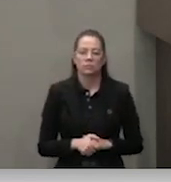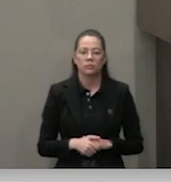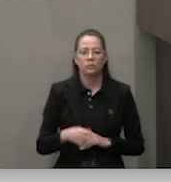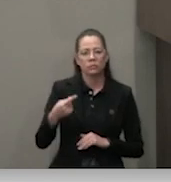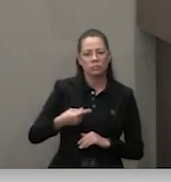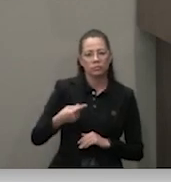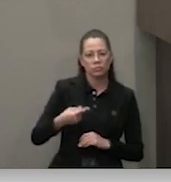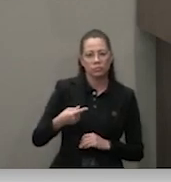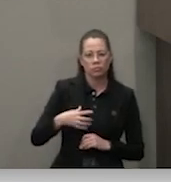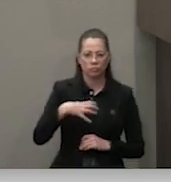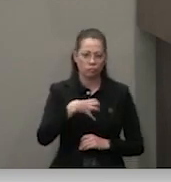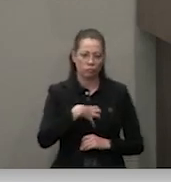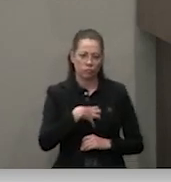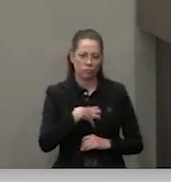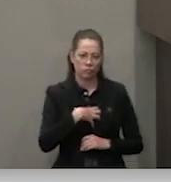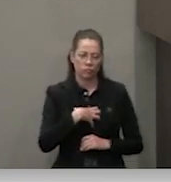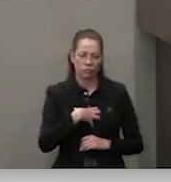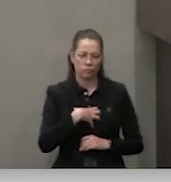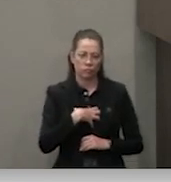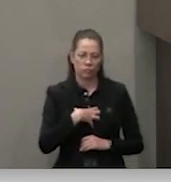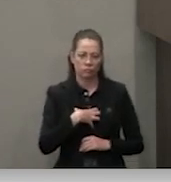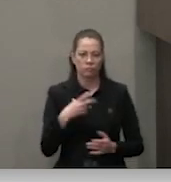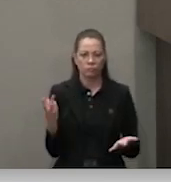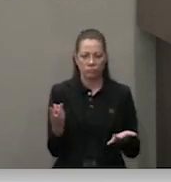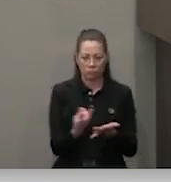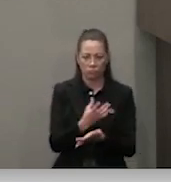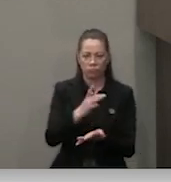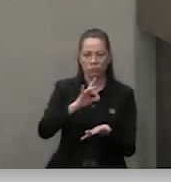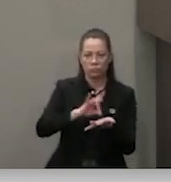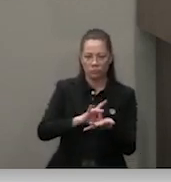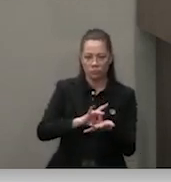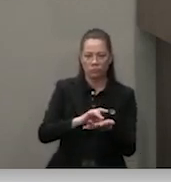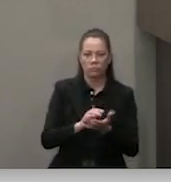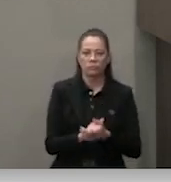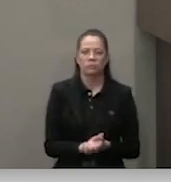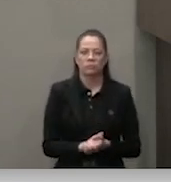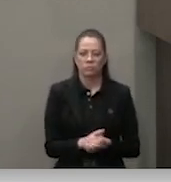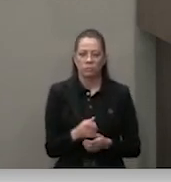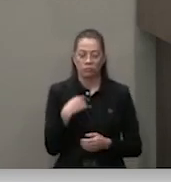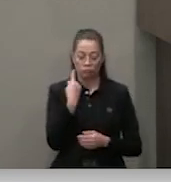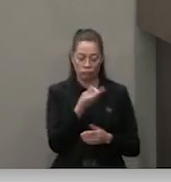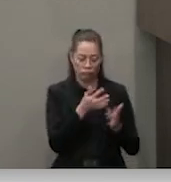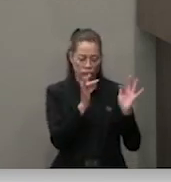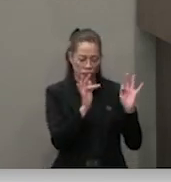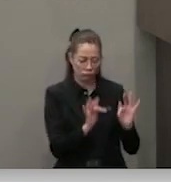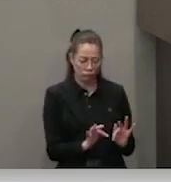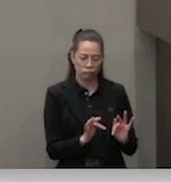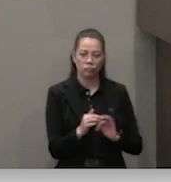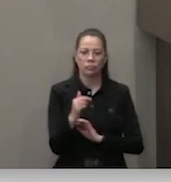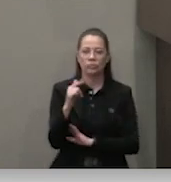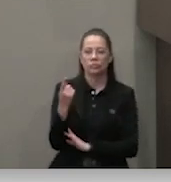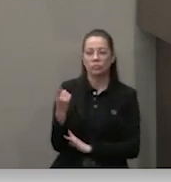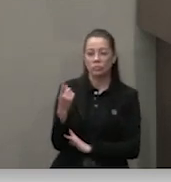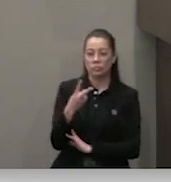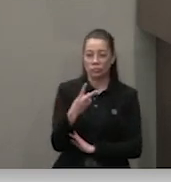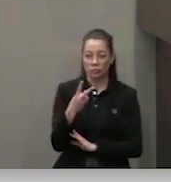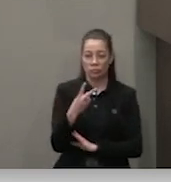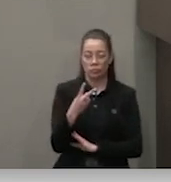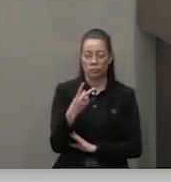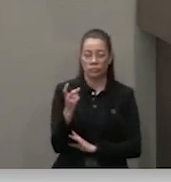Primeiro vamos a aspecto de fato nós estamos Encerrando o 12º